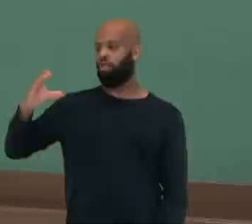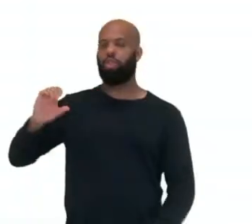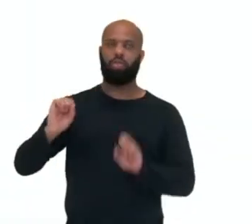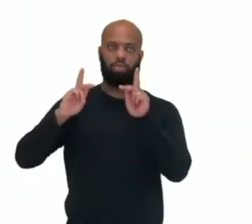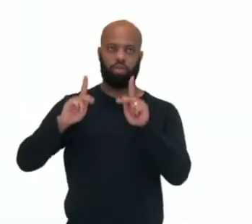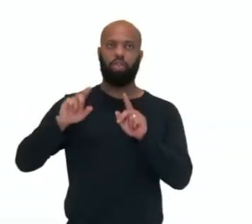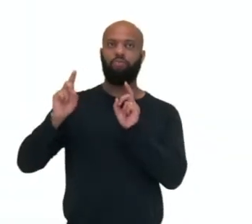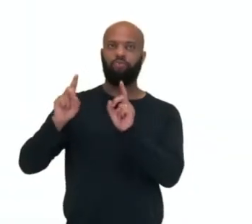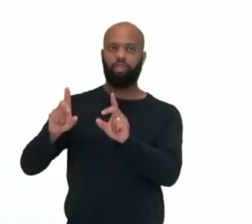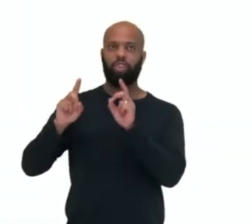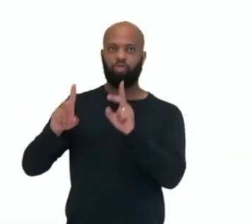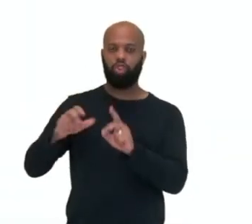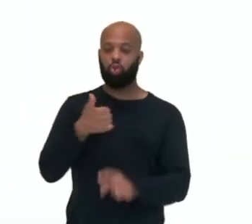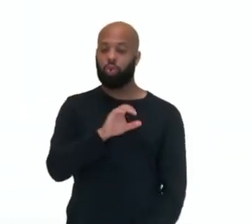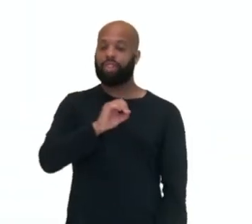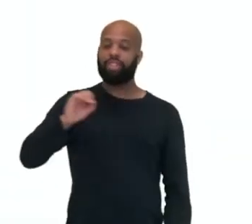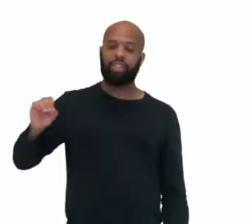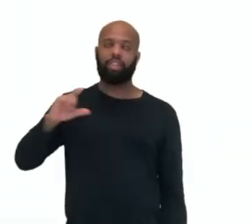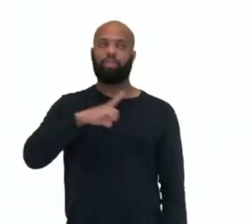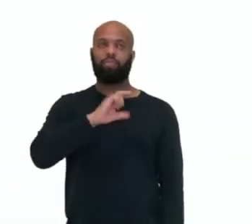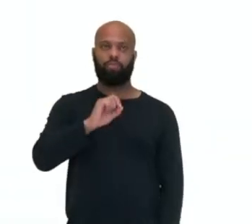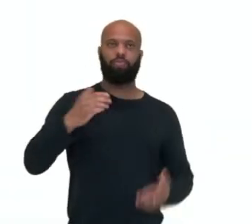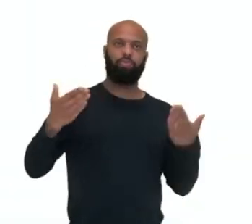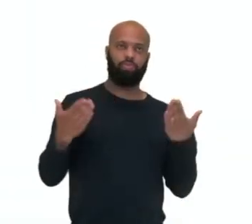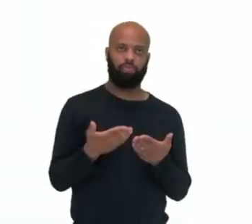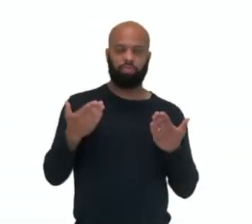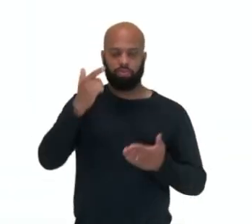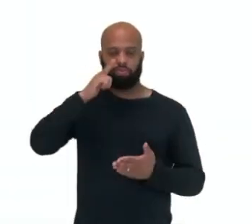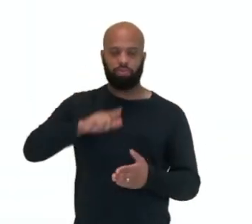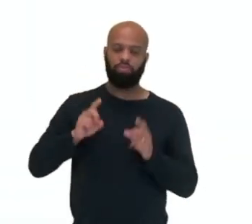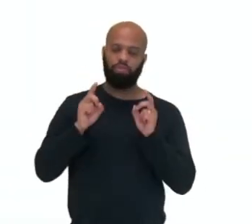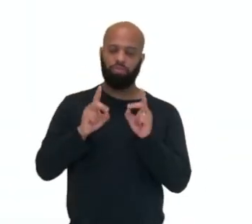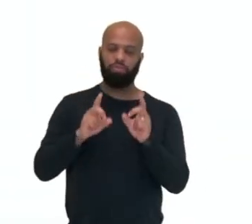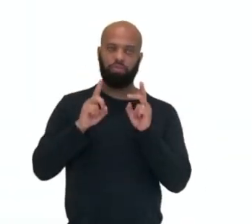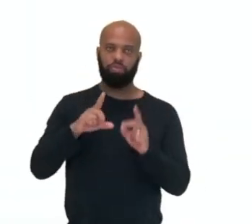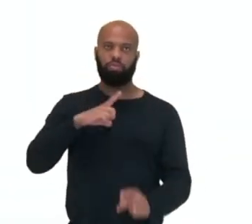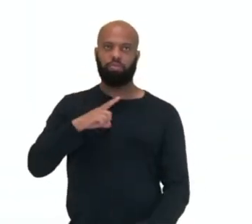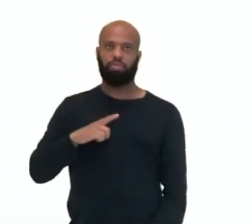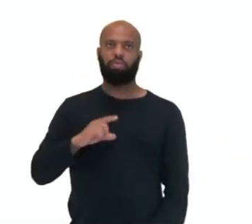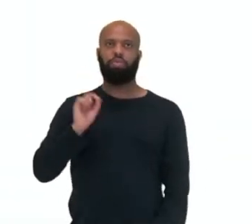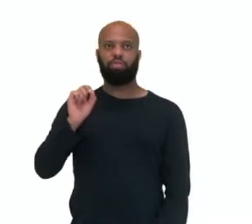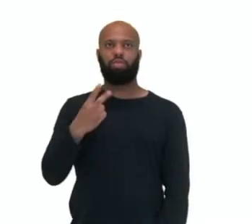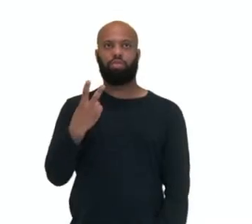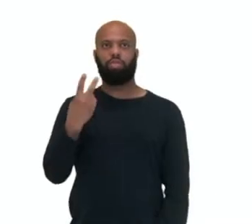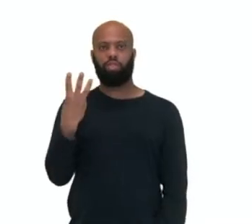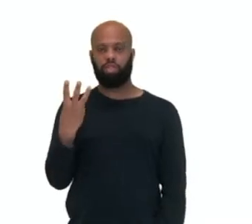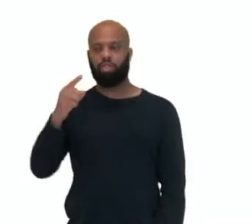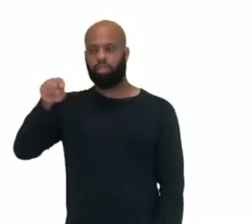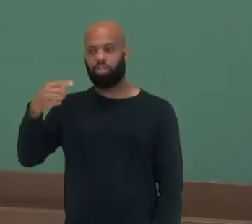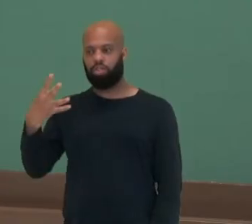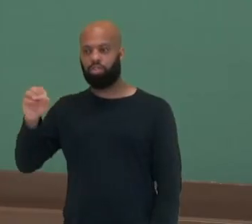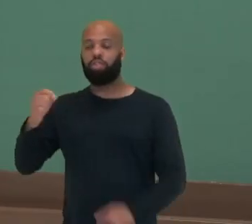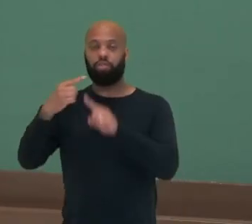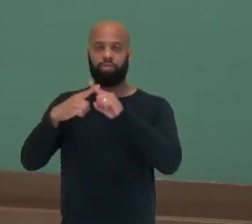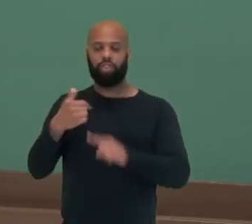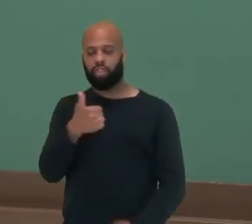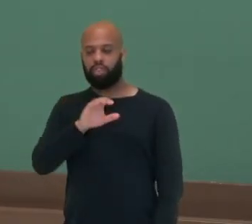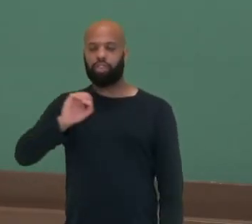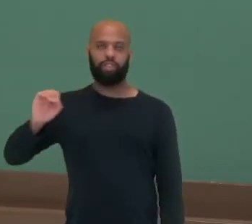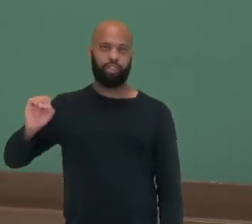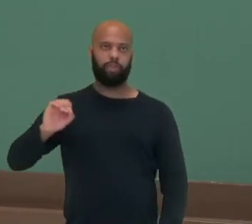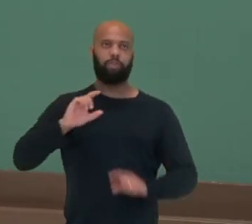São vendidos 100 unidades, então nós vamos fazer para achar o valor de venda, esse vezes esse, deu esse valor. O